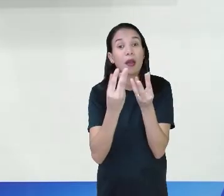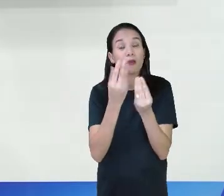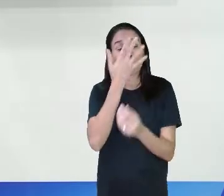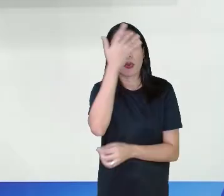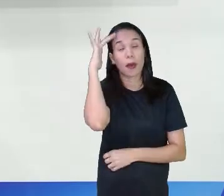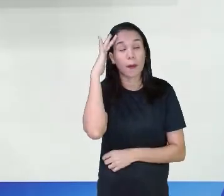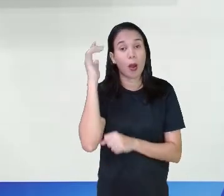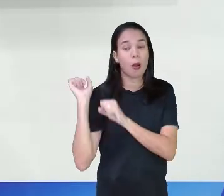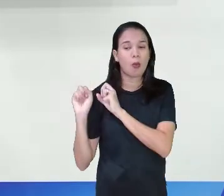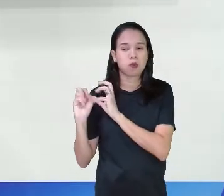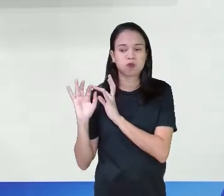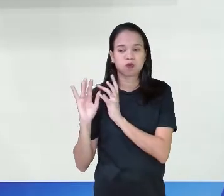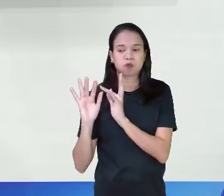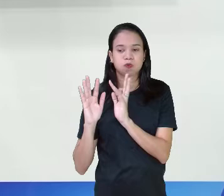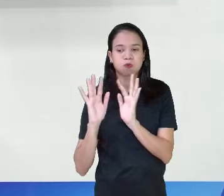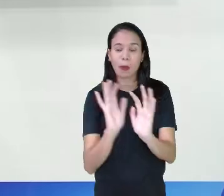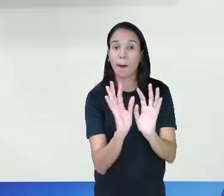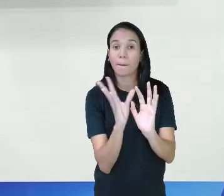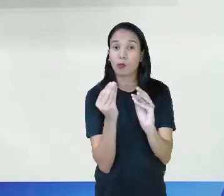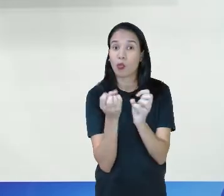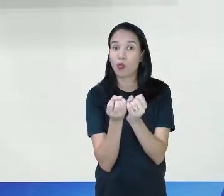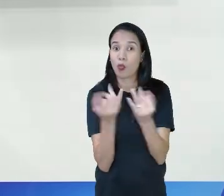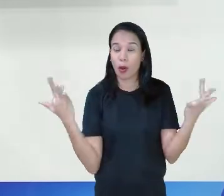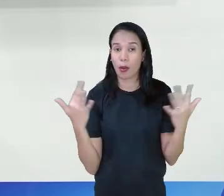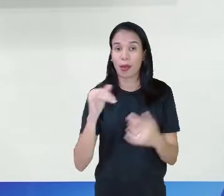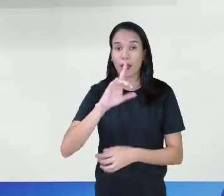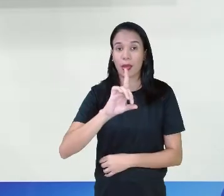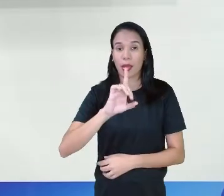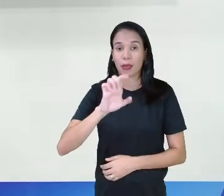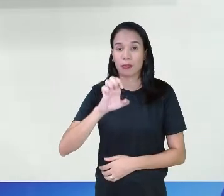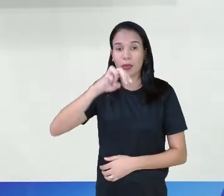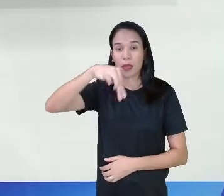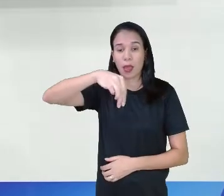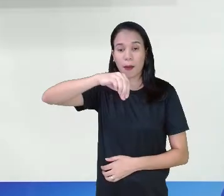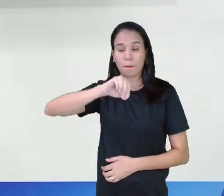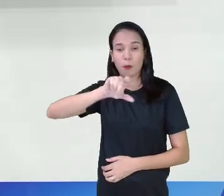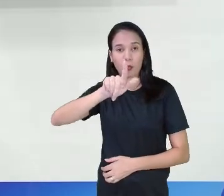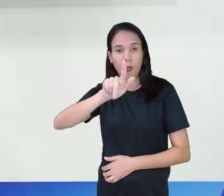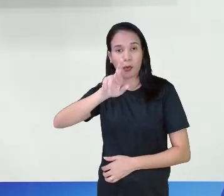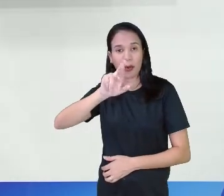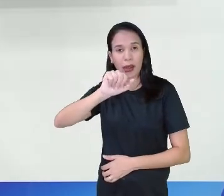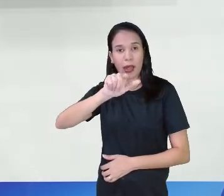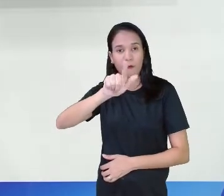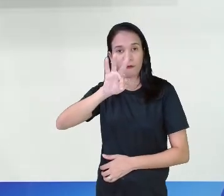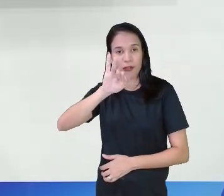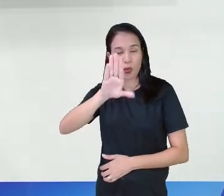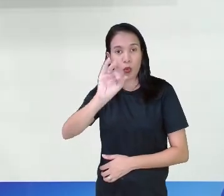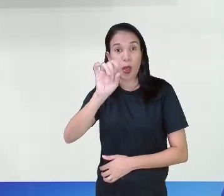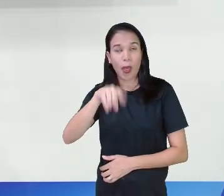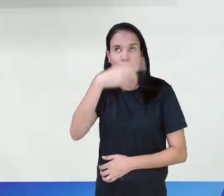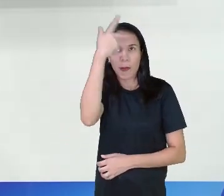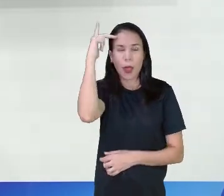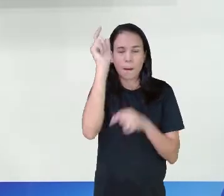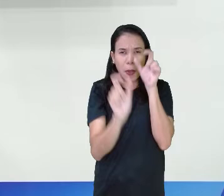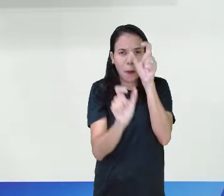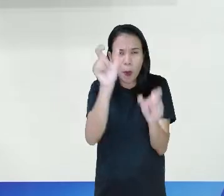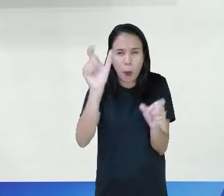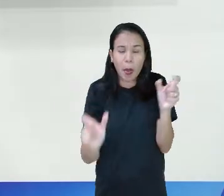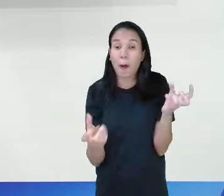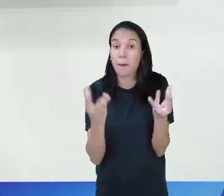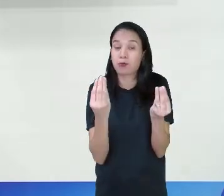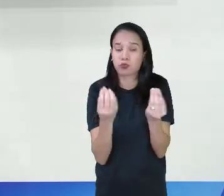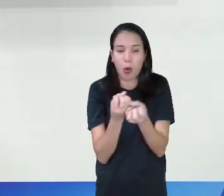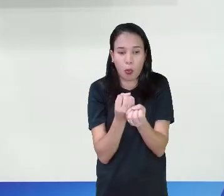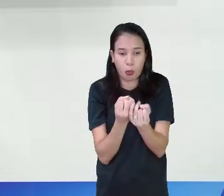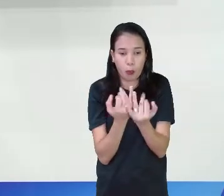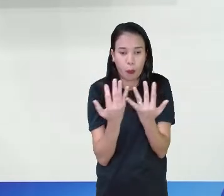muitas pessoas. Demográfico se refere a gente, população, pessoa. Então, é uma coisa mais densa, mais cheio. Então,